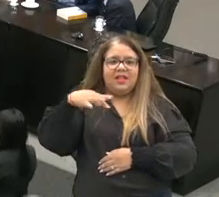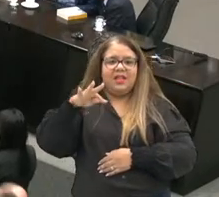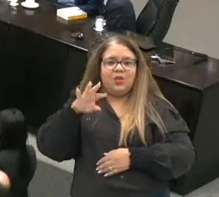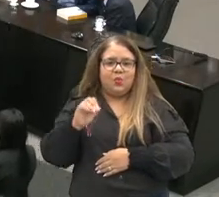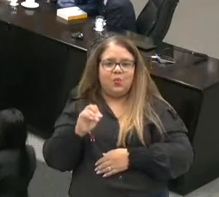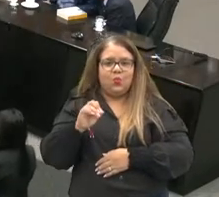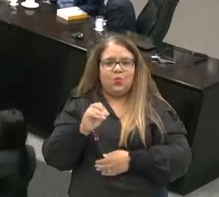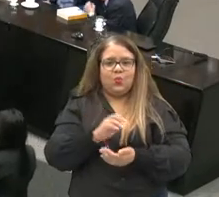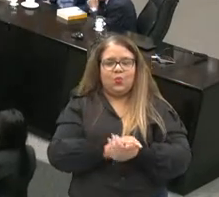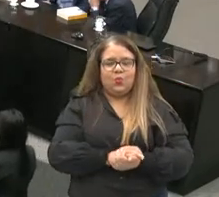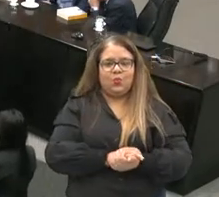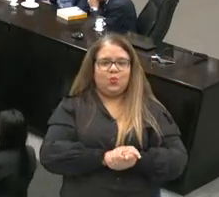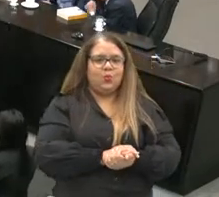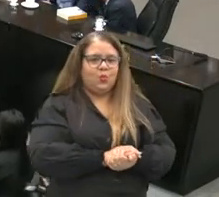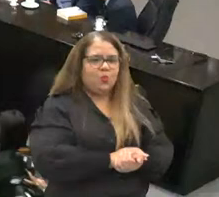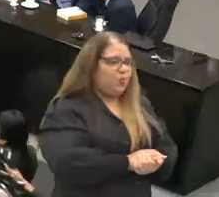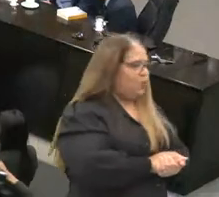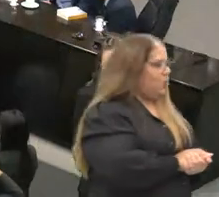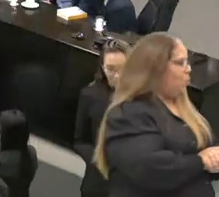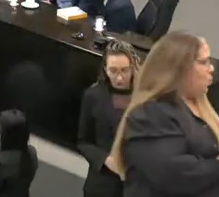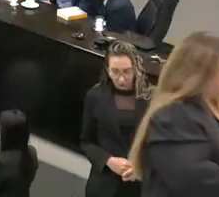Almeida.